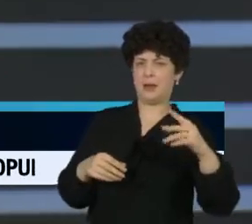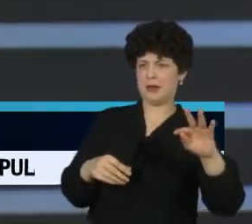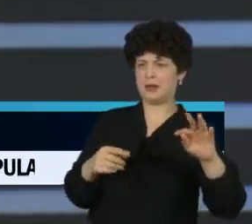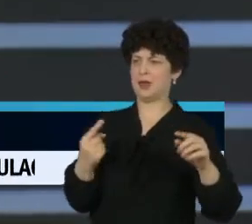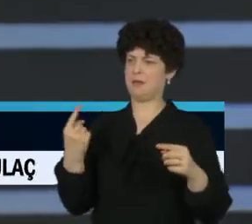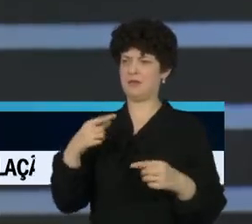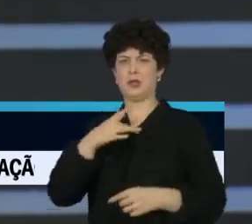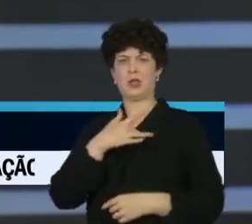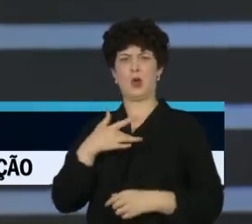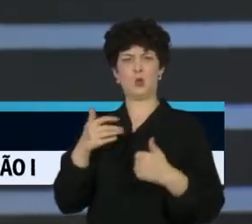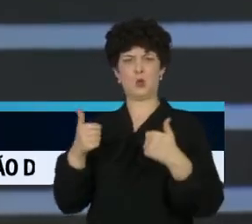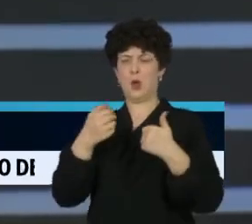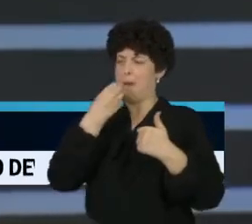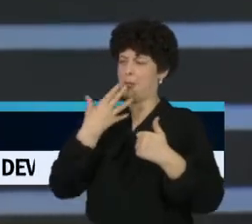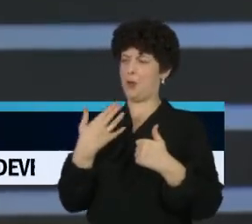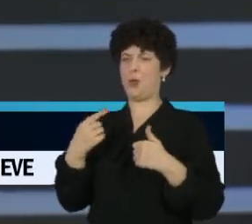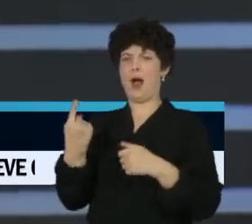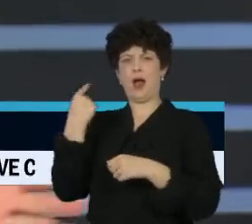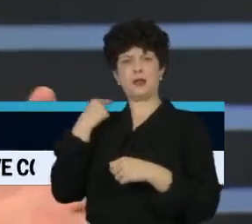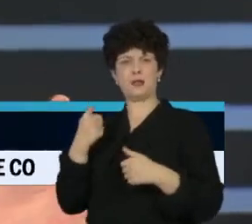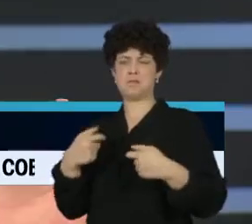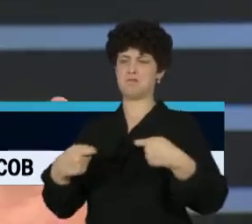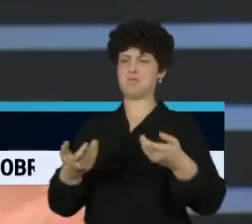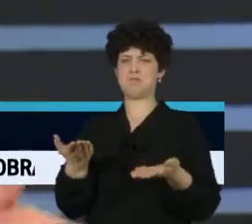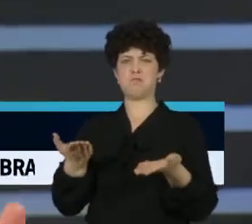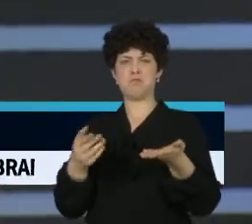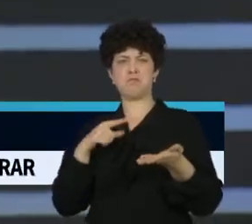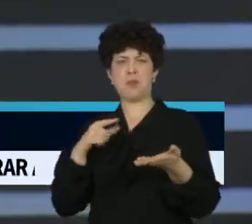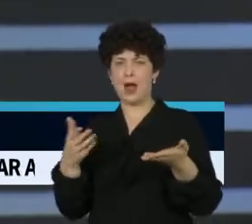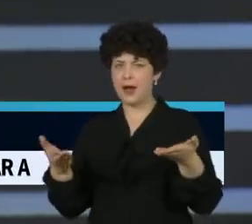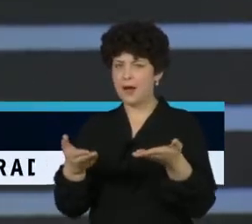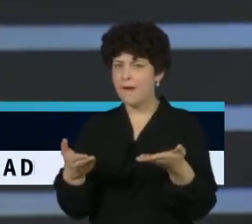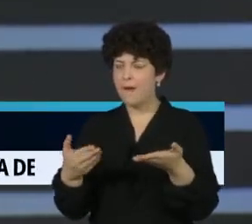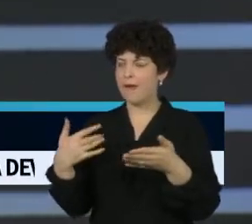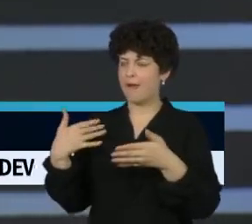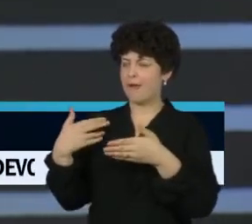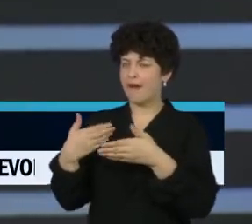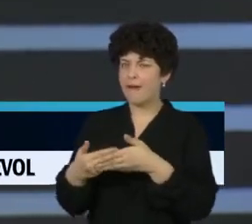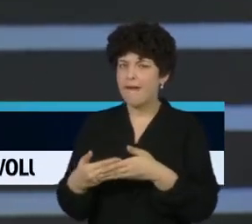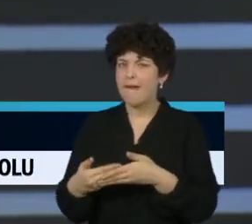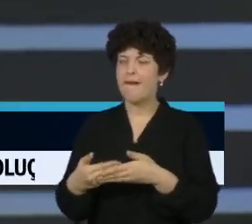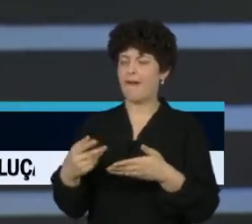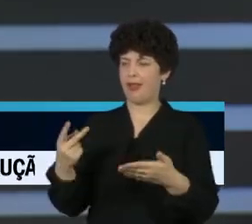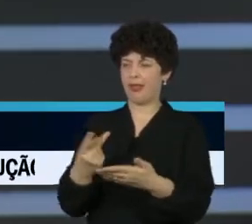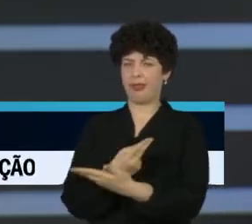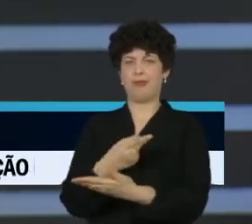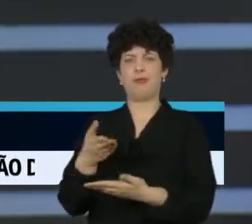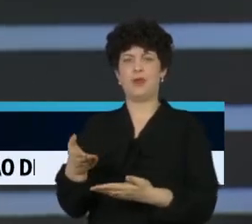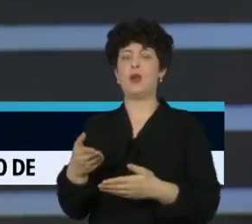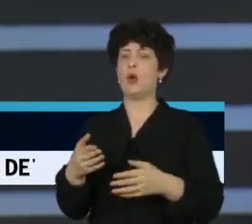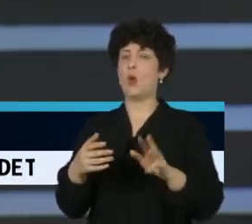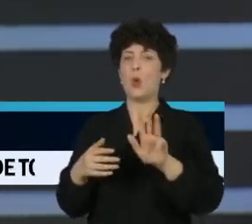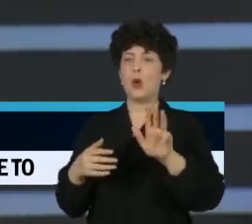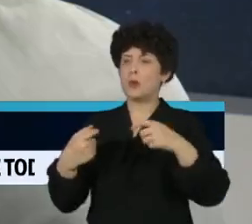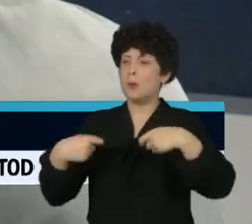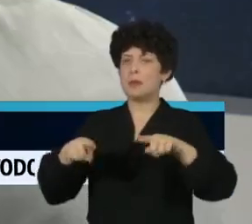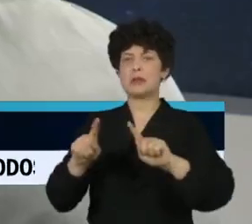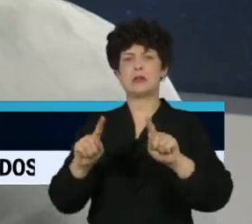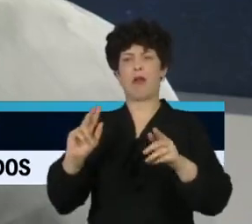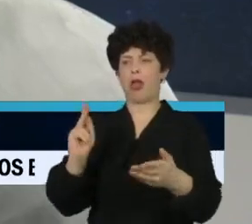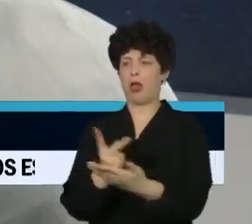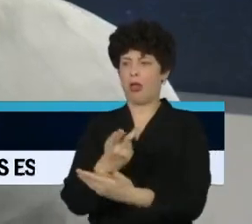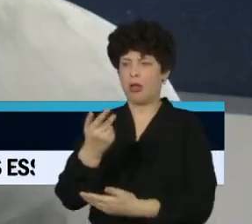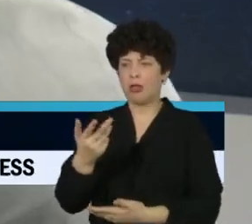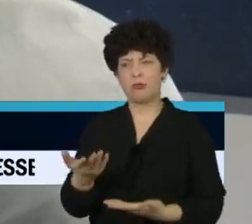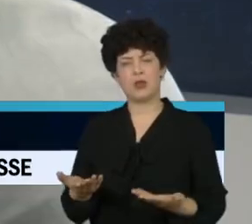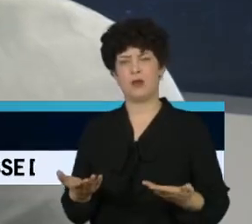campanha era civilizada, era sim, mais civilizada, mas agora, depois do erro cometido, o Lula não precisa cometer esses erros. Assim, quem